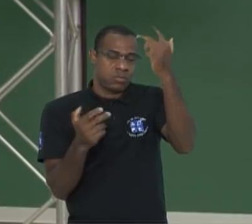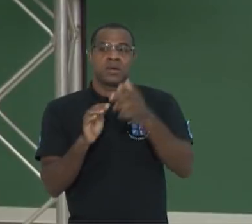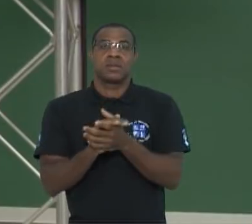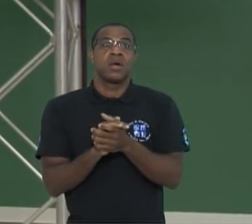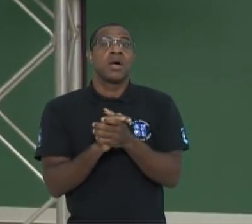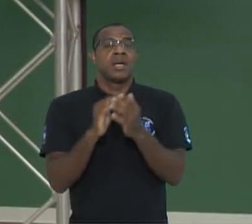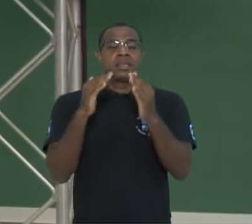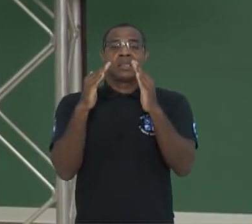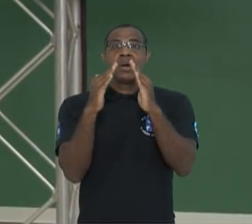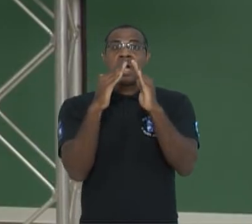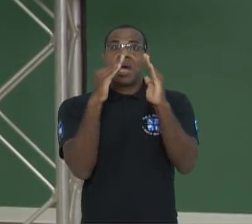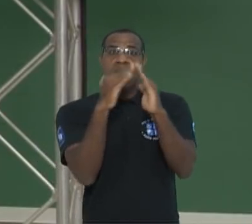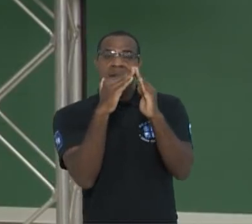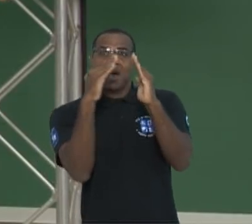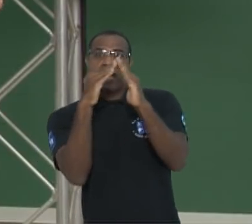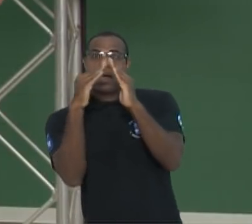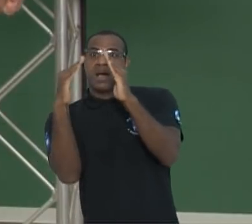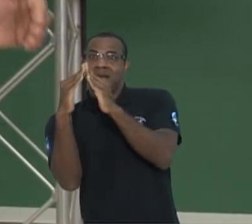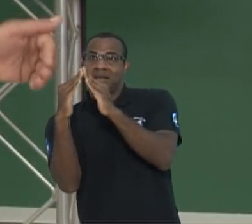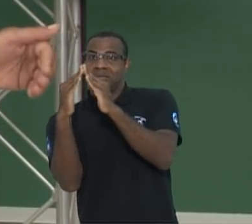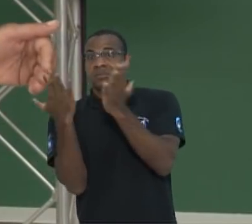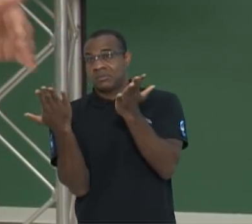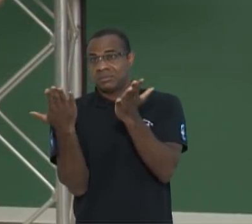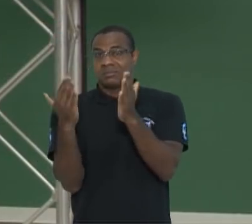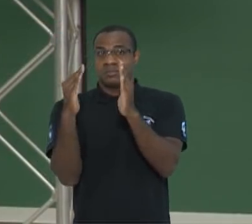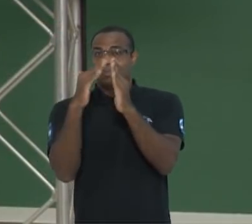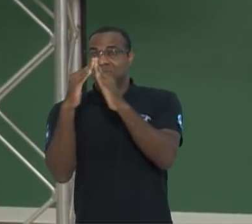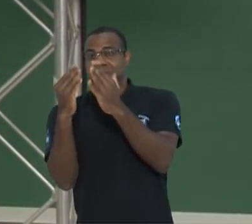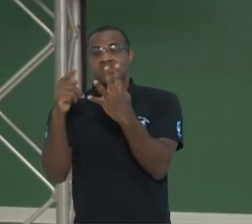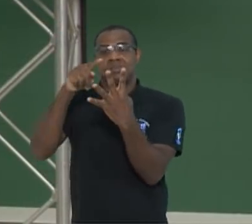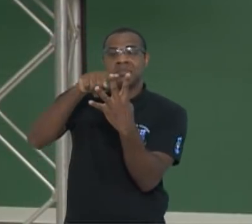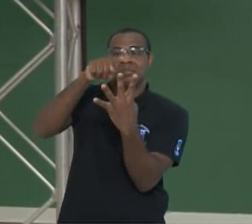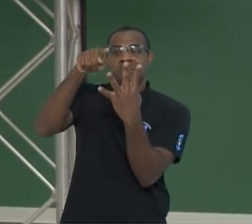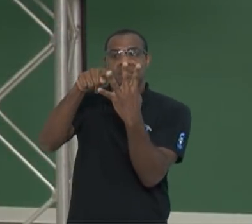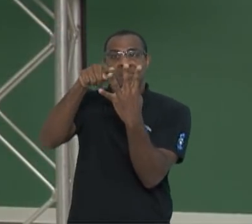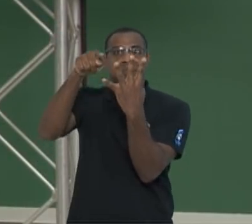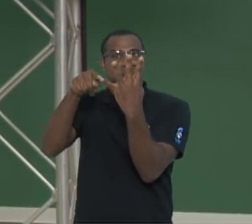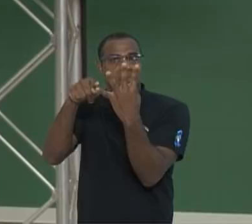1.000, 4,6 vezes 1.000,